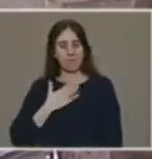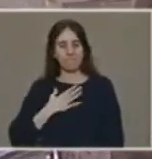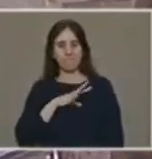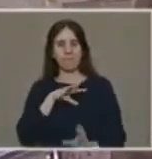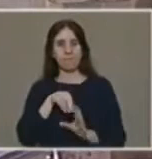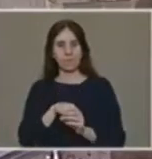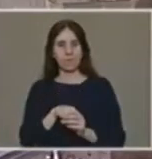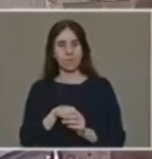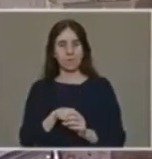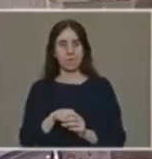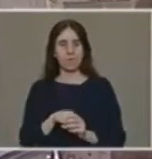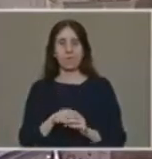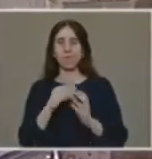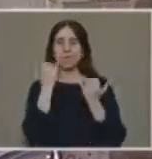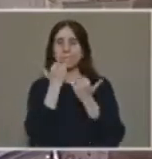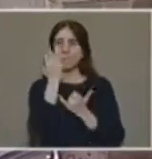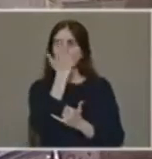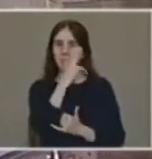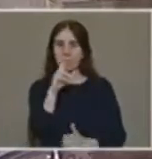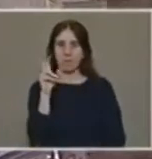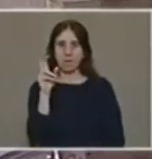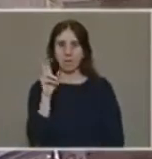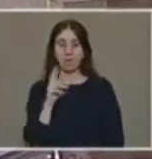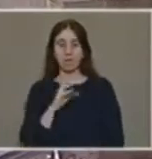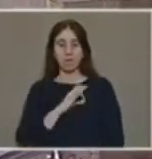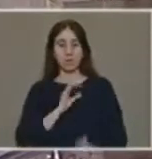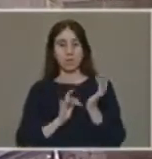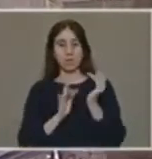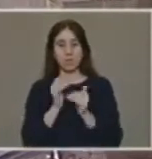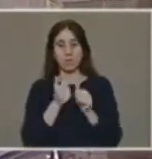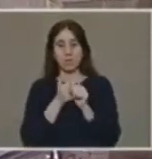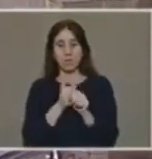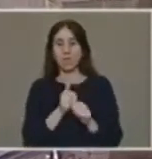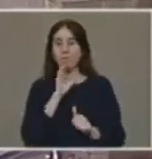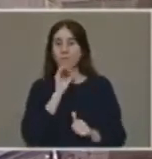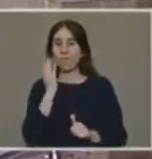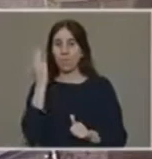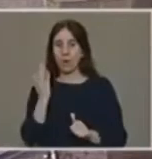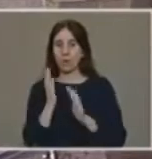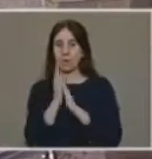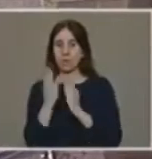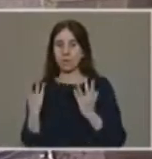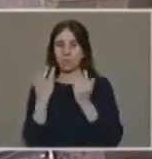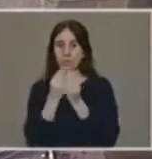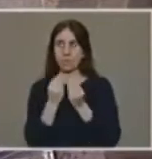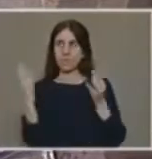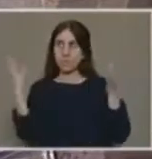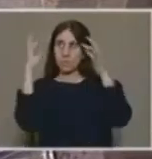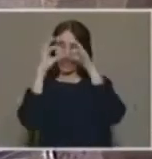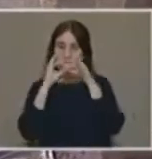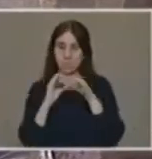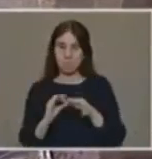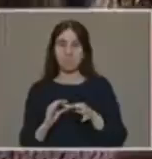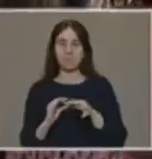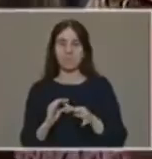parte na felicidade eterna. Por nosso Senhor Jesus Cristo, vosso Filho, que é Deus convosco na unidade do Espírito